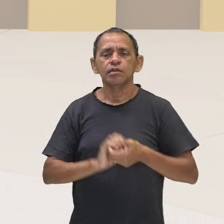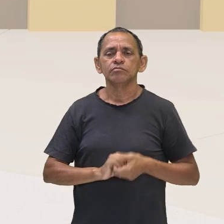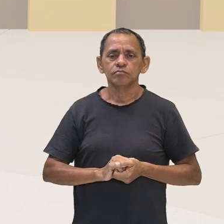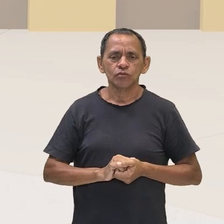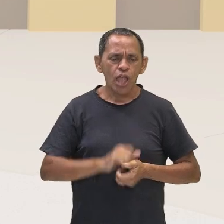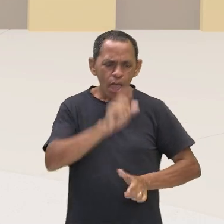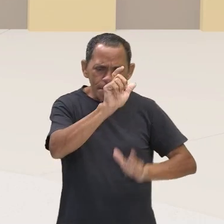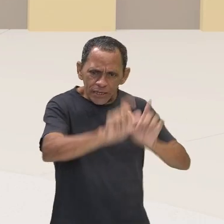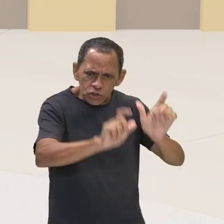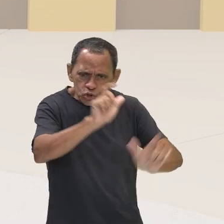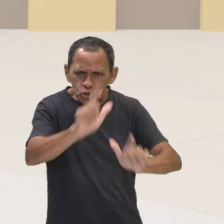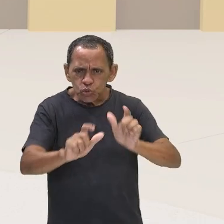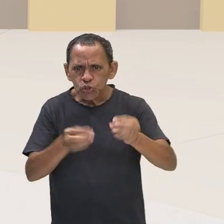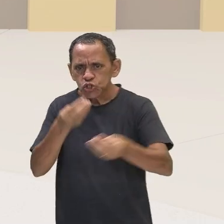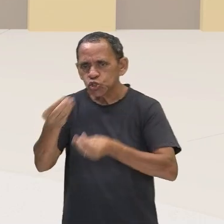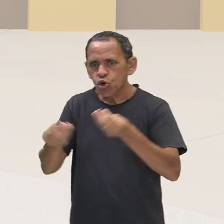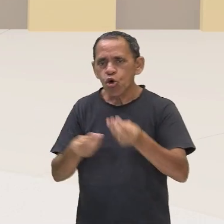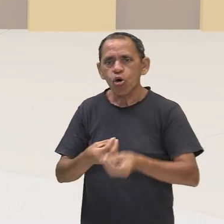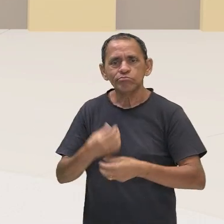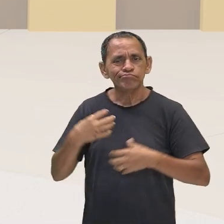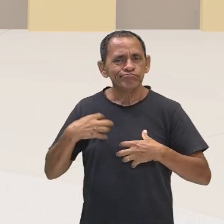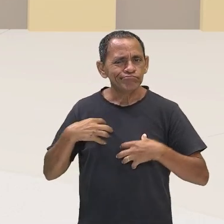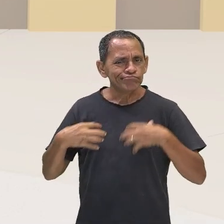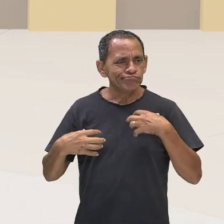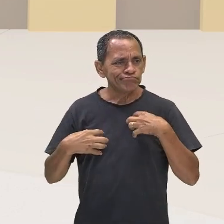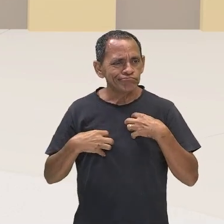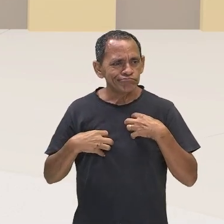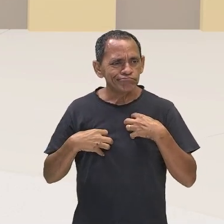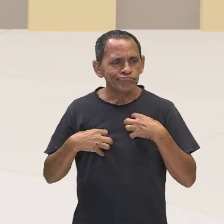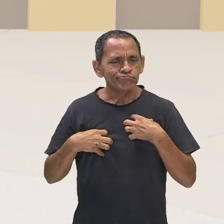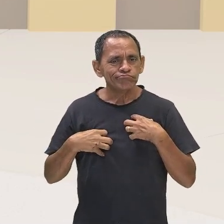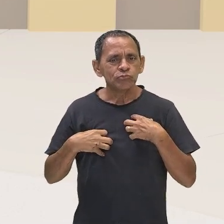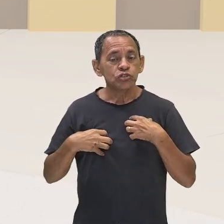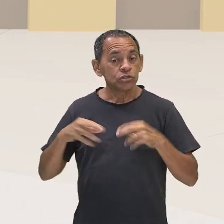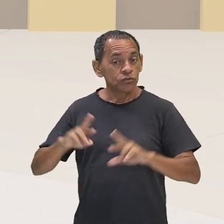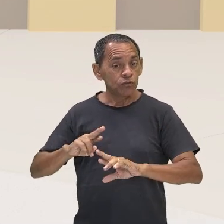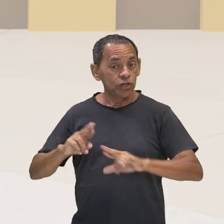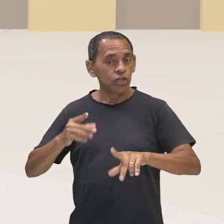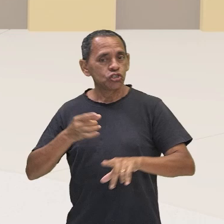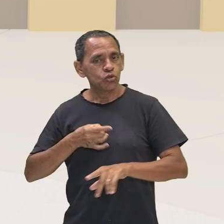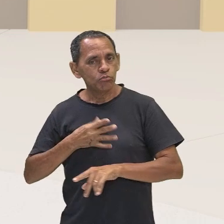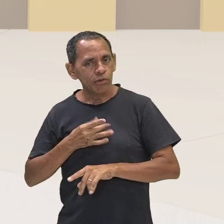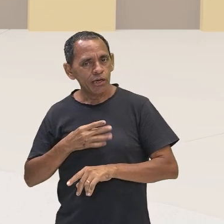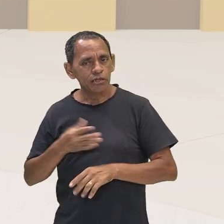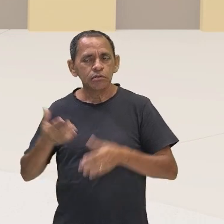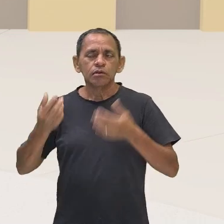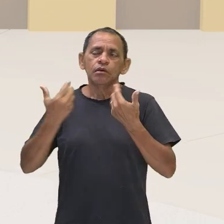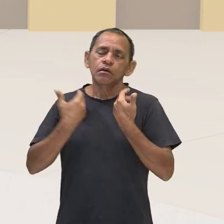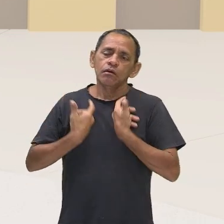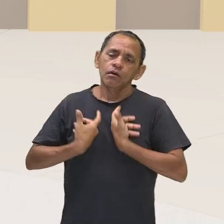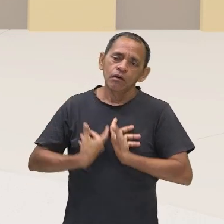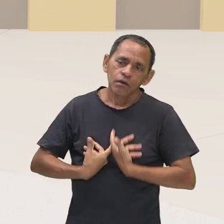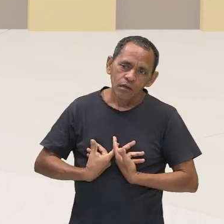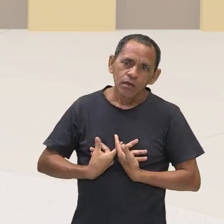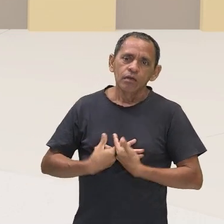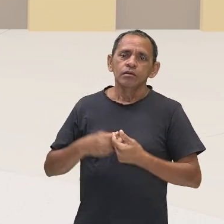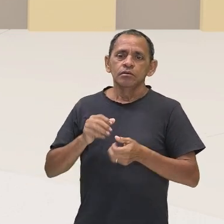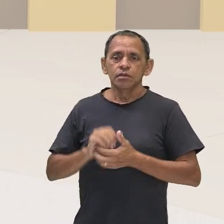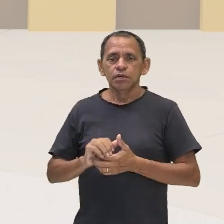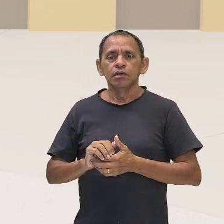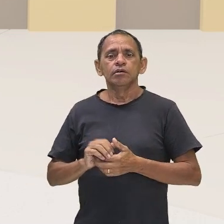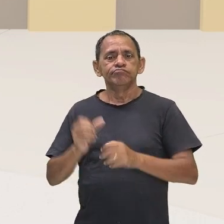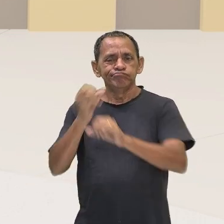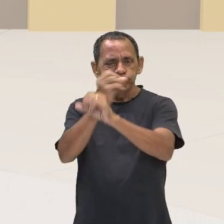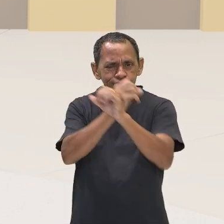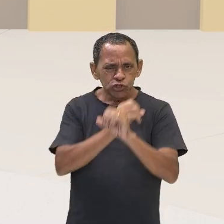manejando emoções dissonantes como o medo, o cansaço e a insegurança. Então, isso são atitudes que